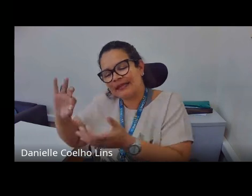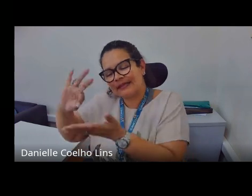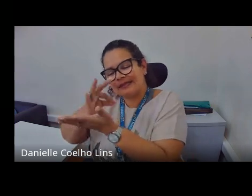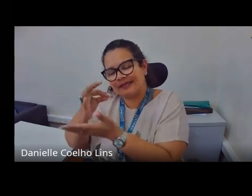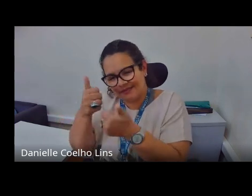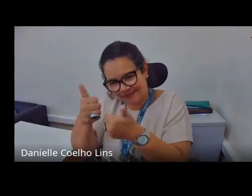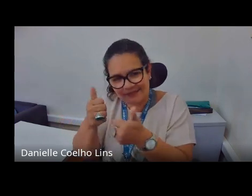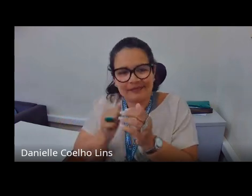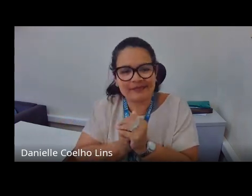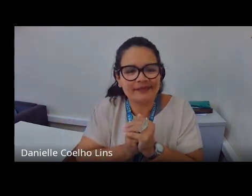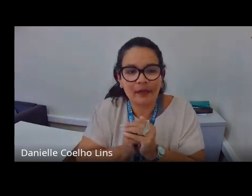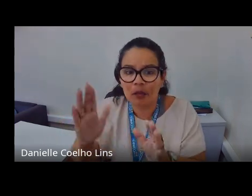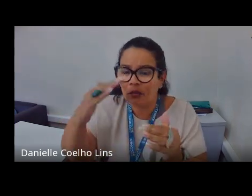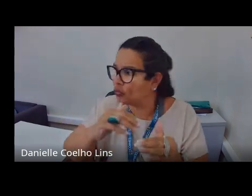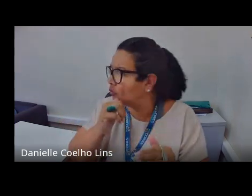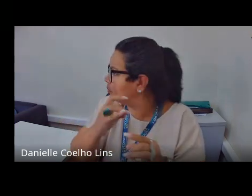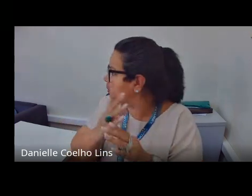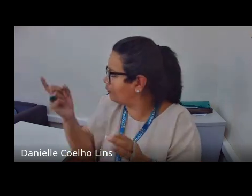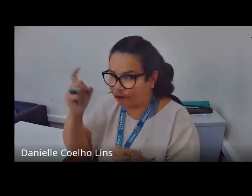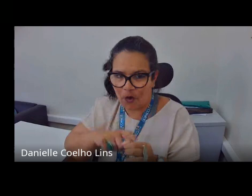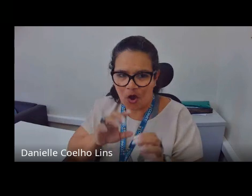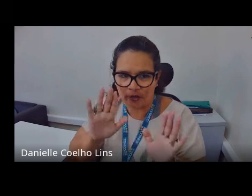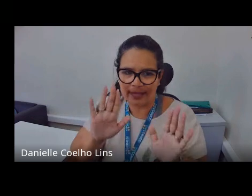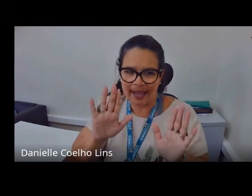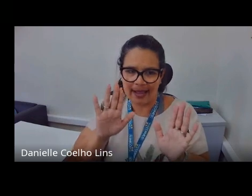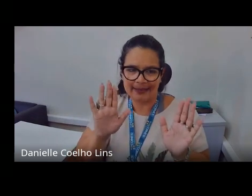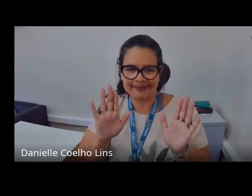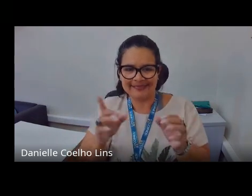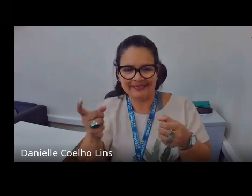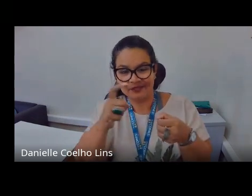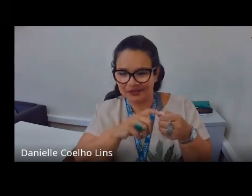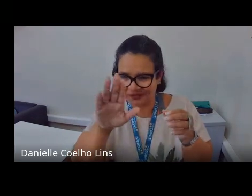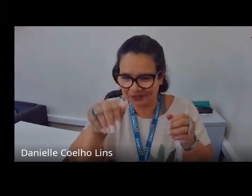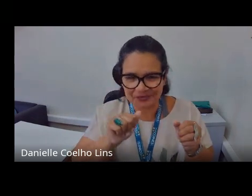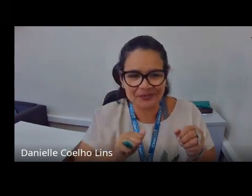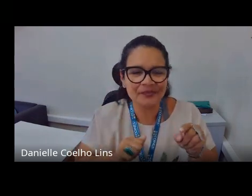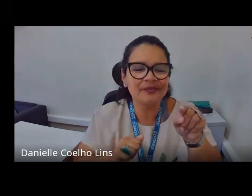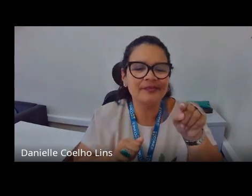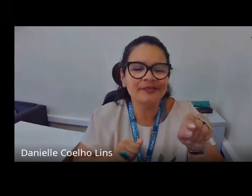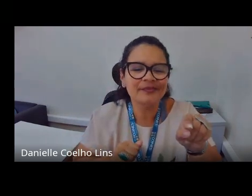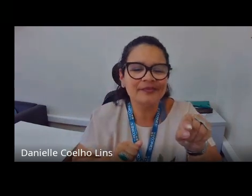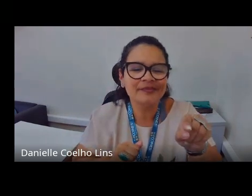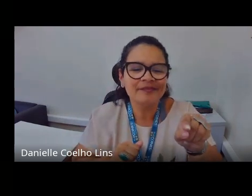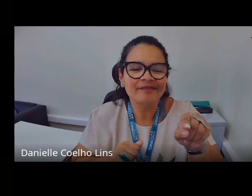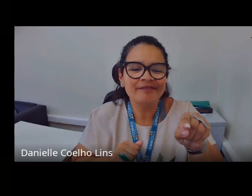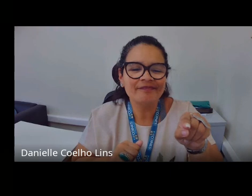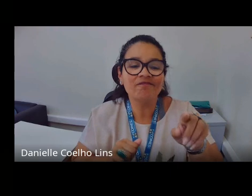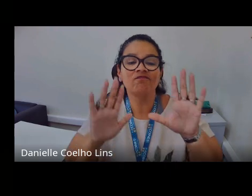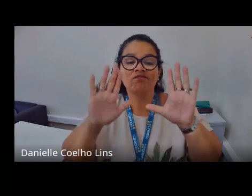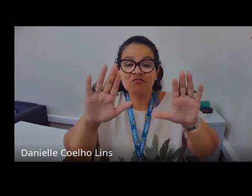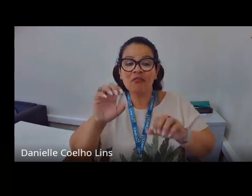essa presença de vocês, mas não precisa usar o crachá, tá? Vamos voltar aqui os slides, por favor.